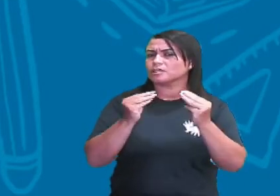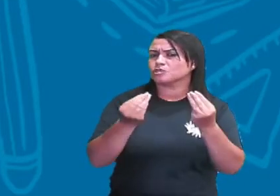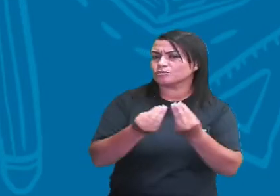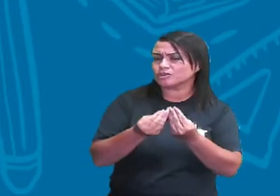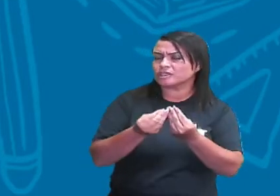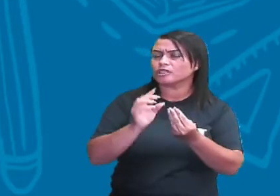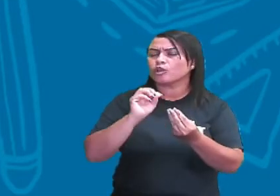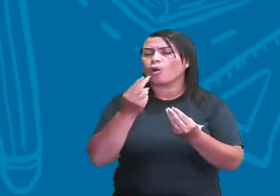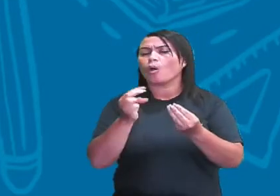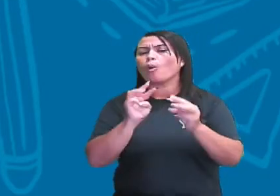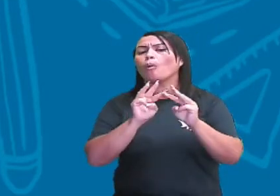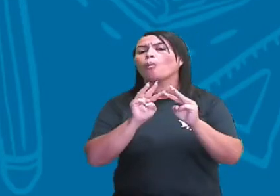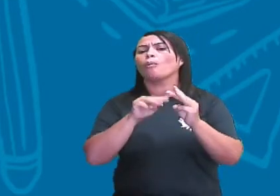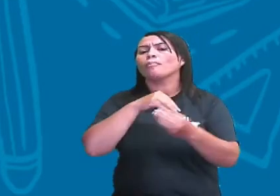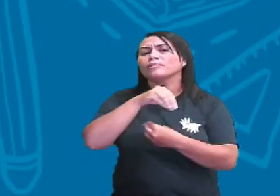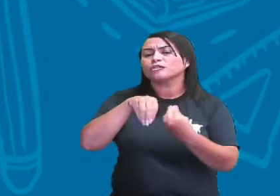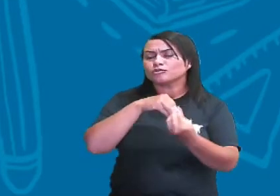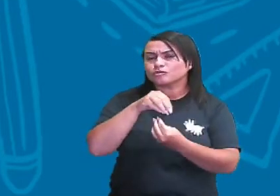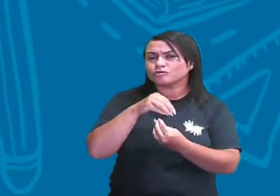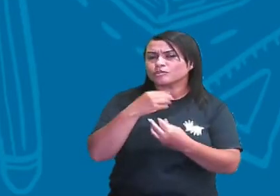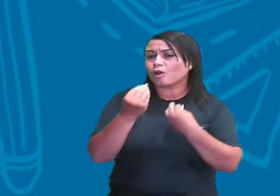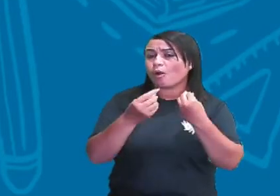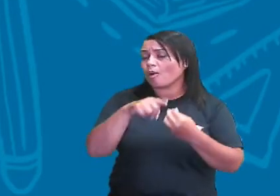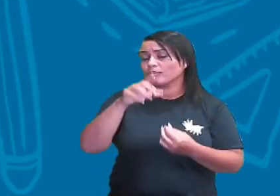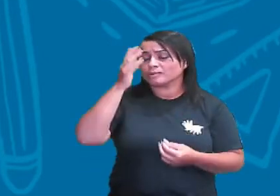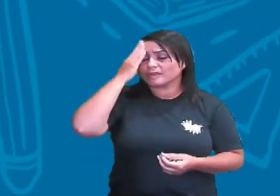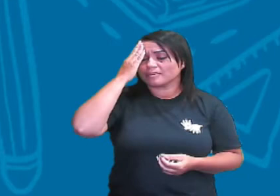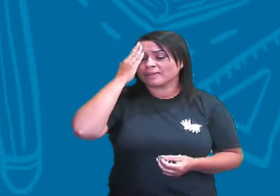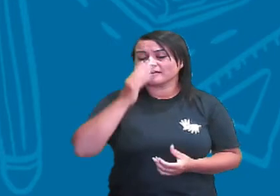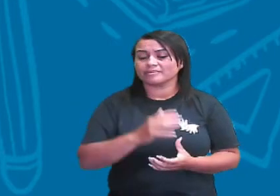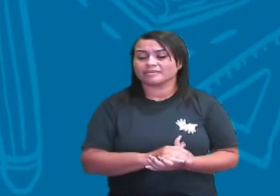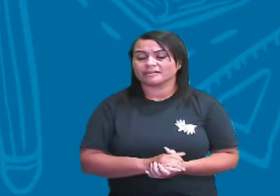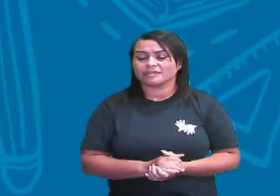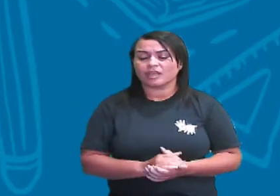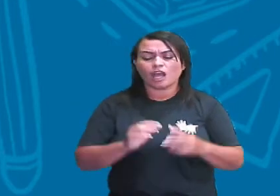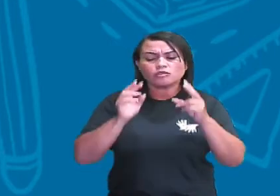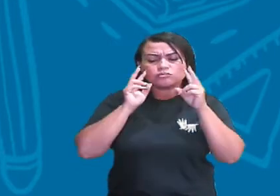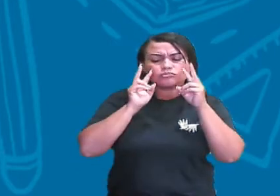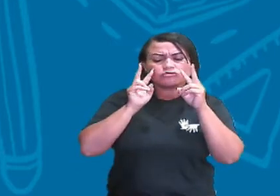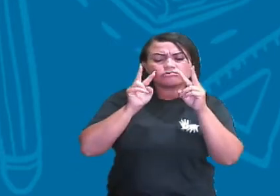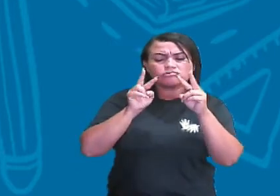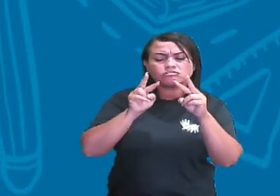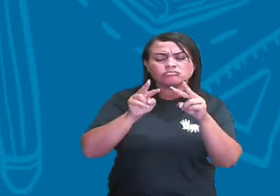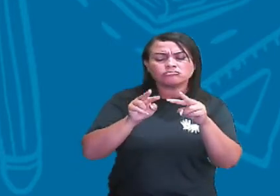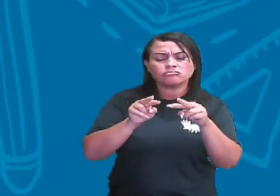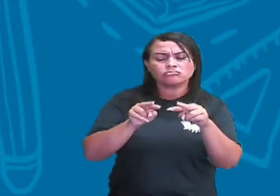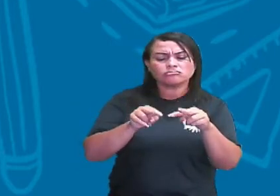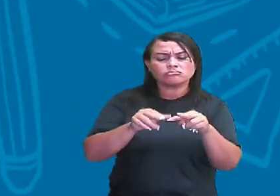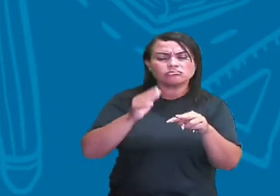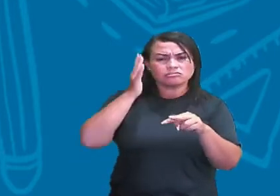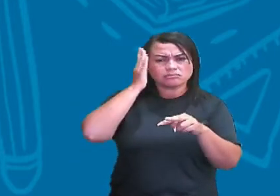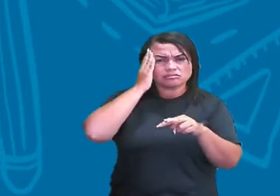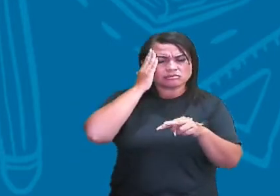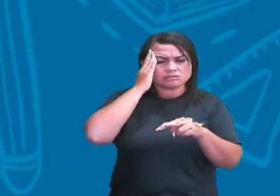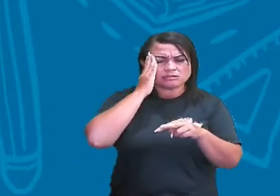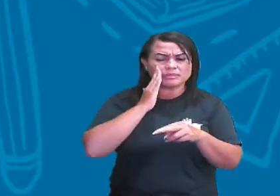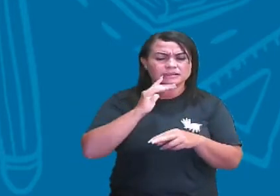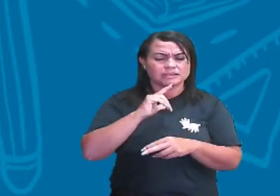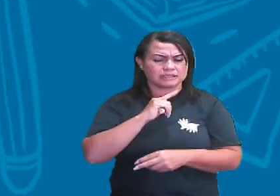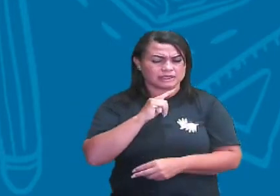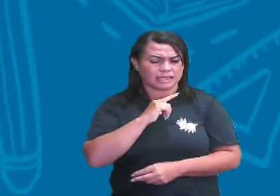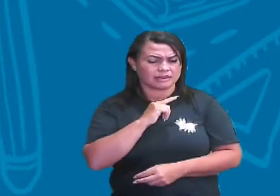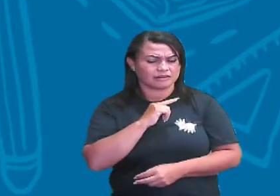ou uma mistura? Como você pode saber? Somente olhando para ele, esse líquido transparente, você tem como saber o que tem